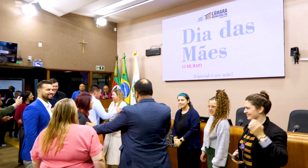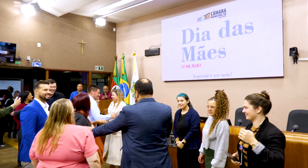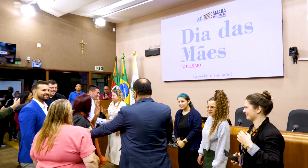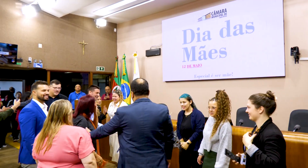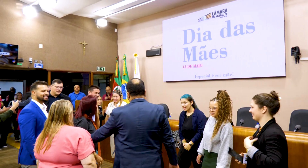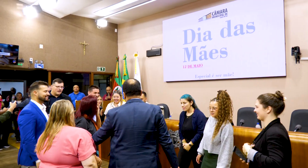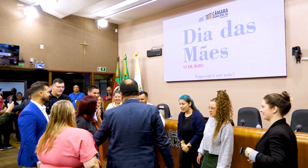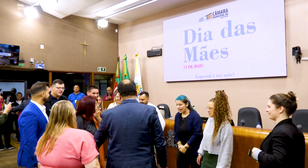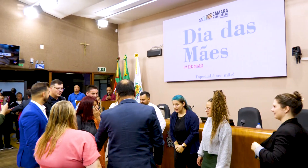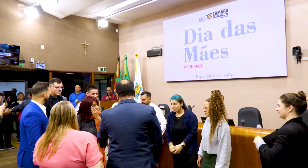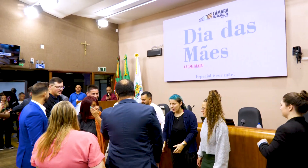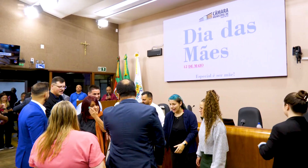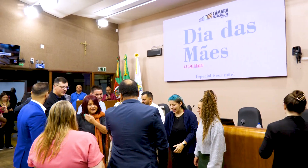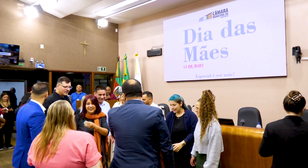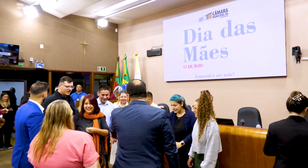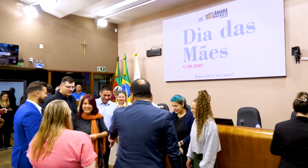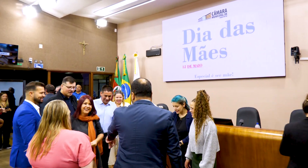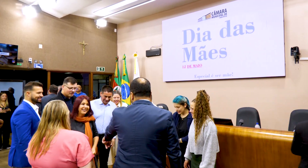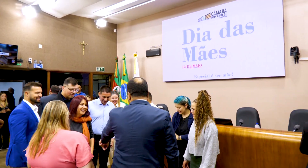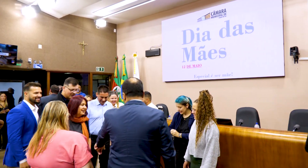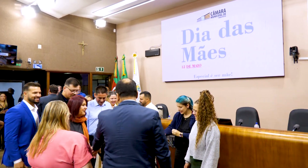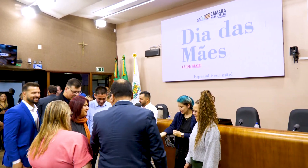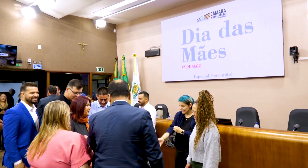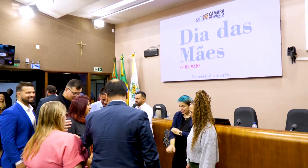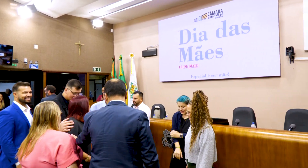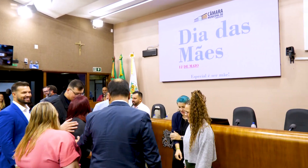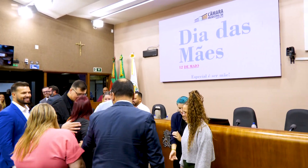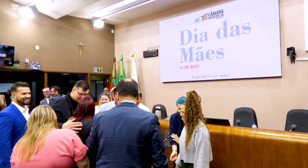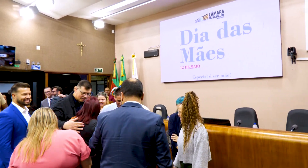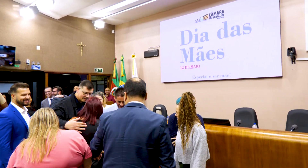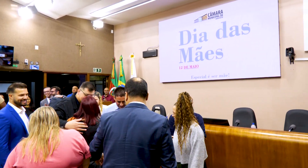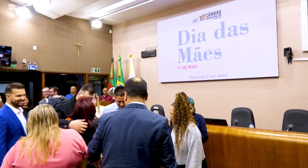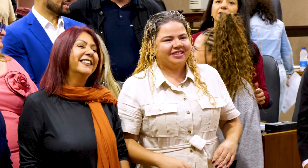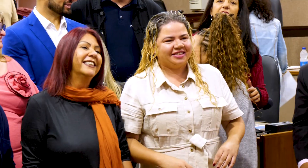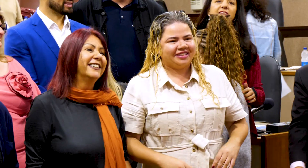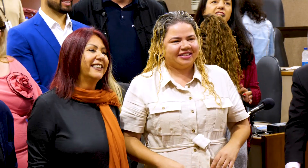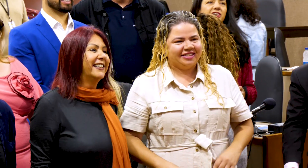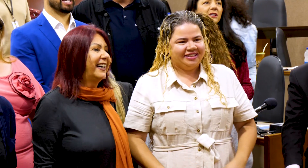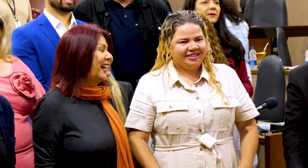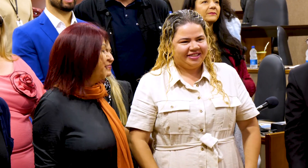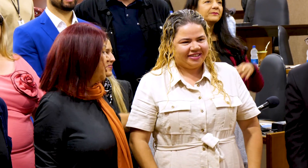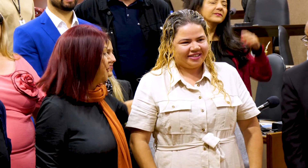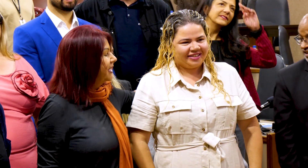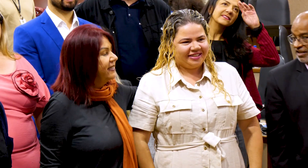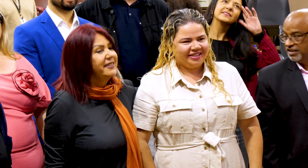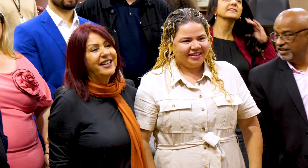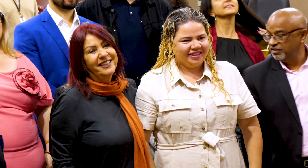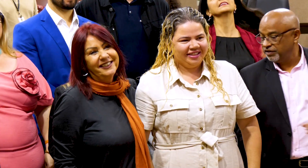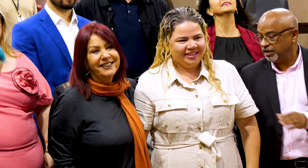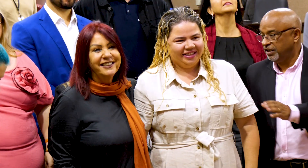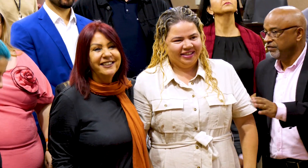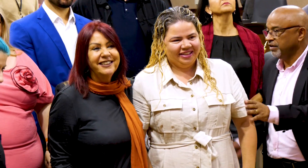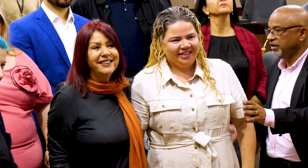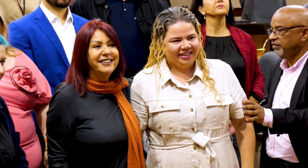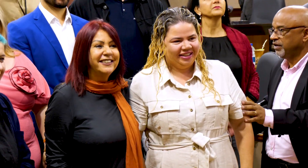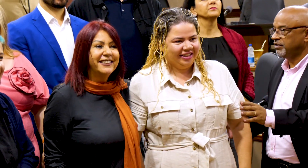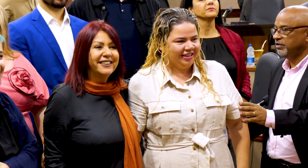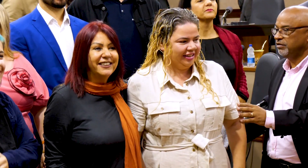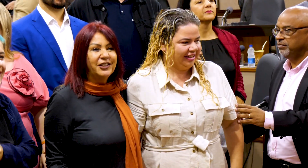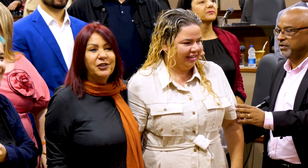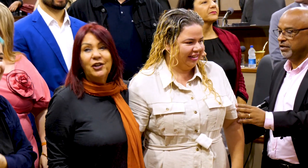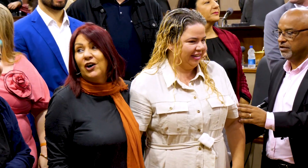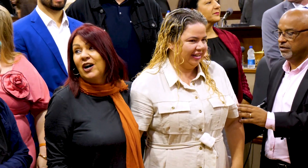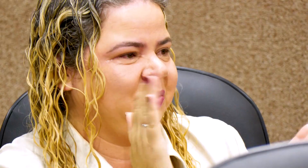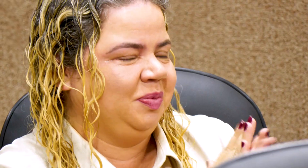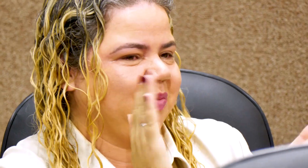A sessão ordinária desta quinta-feira iniciou com homenagem ao Dia das Mães, que será comemorado no domingo, dia 11 de maio. A mesa